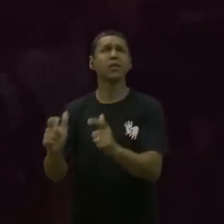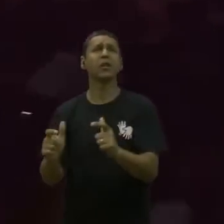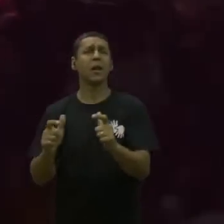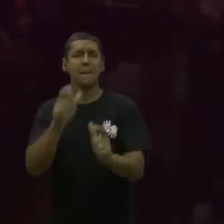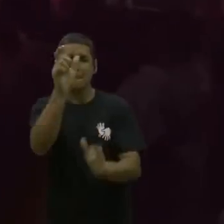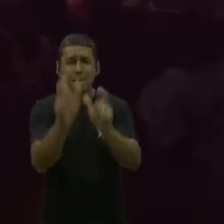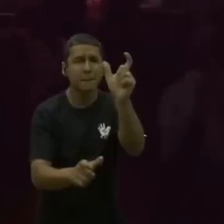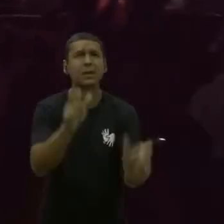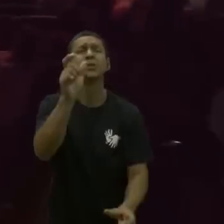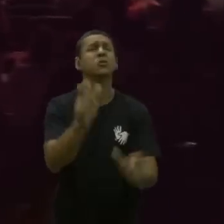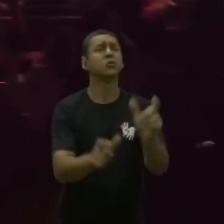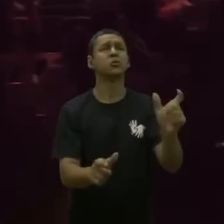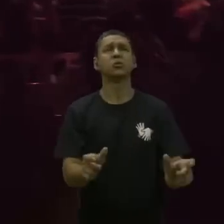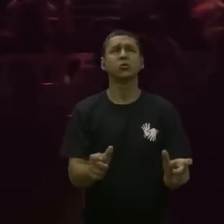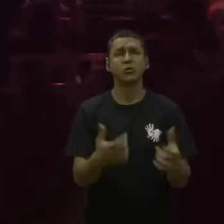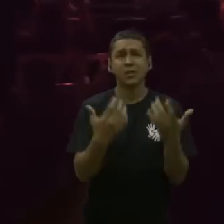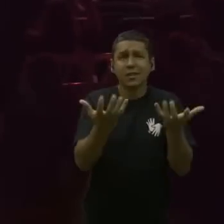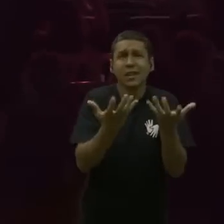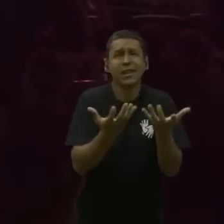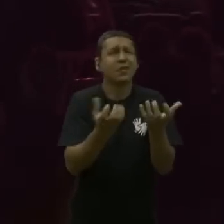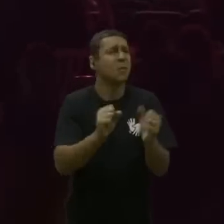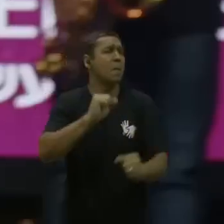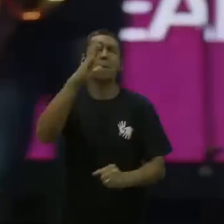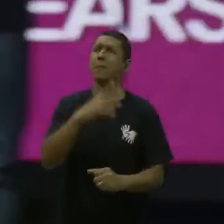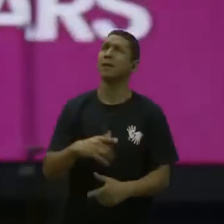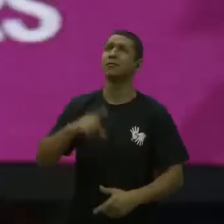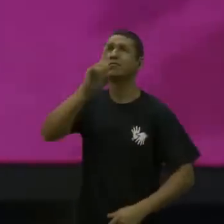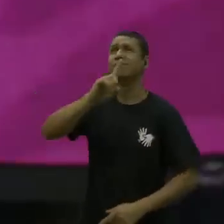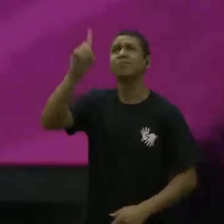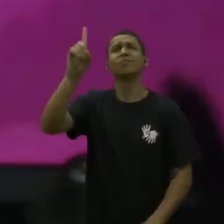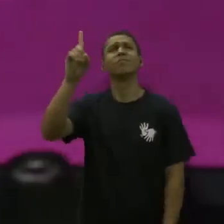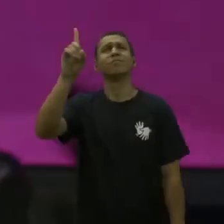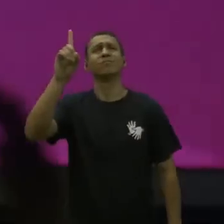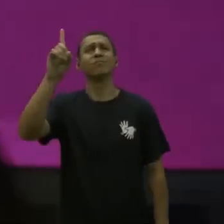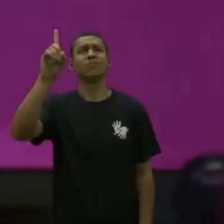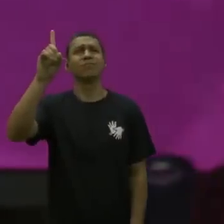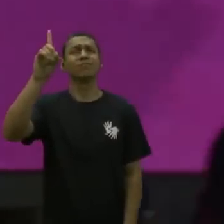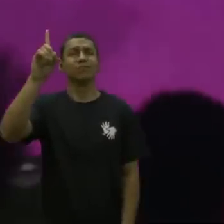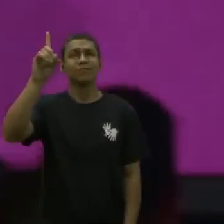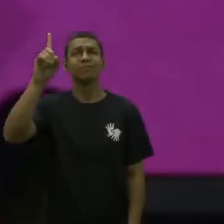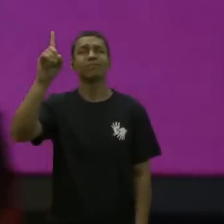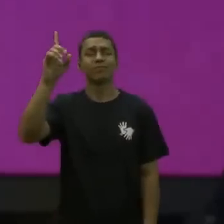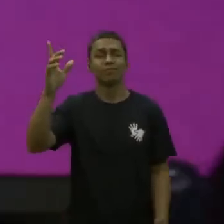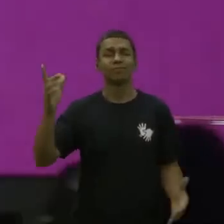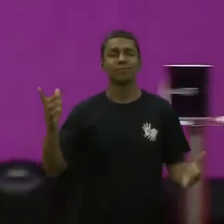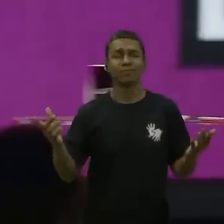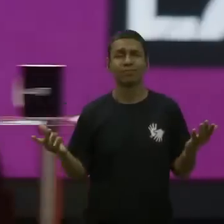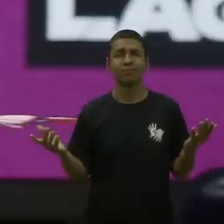vaso vai ter azeite. Onde tiver vaso vai ter azeite.